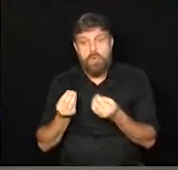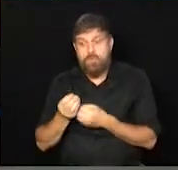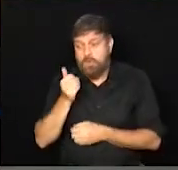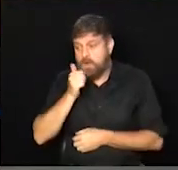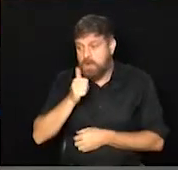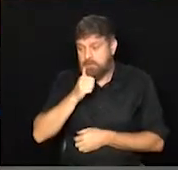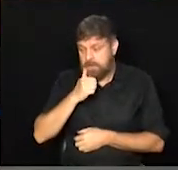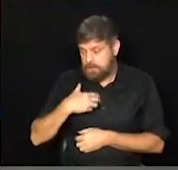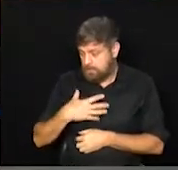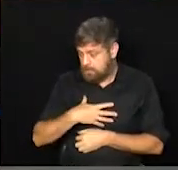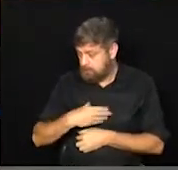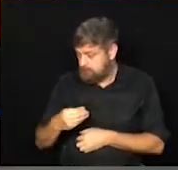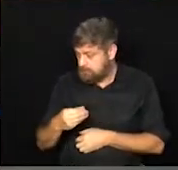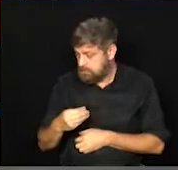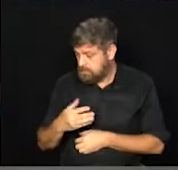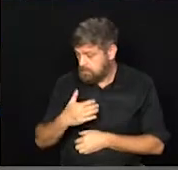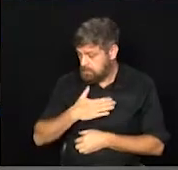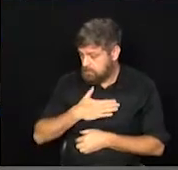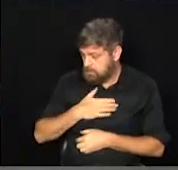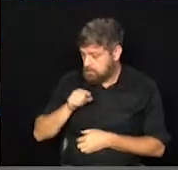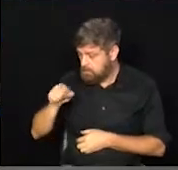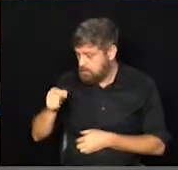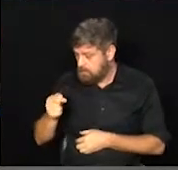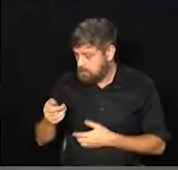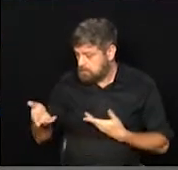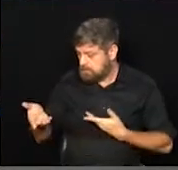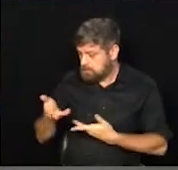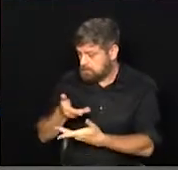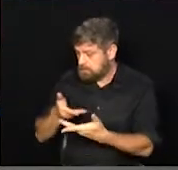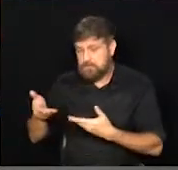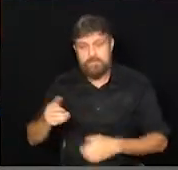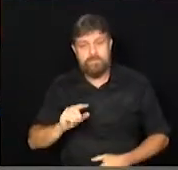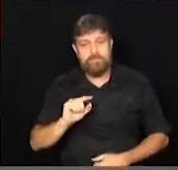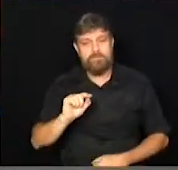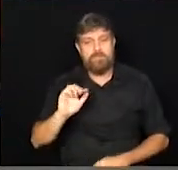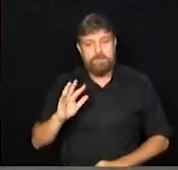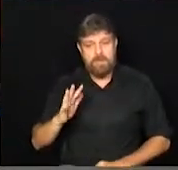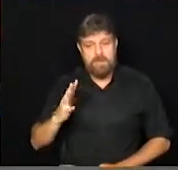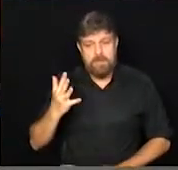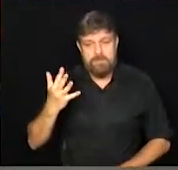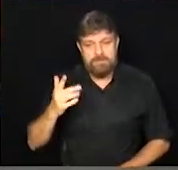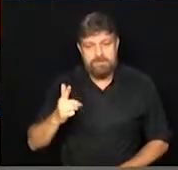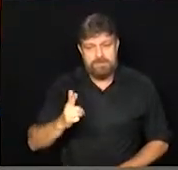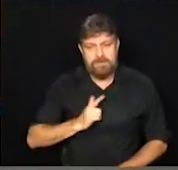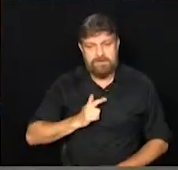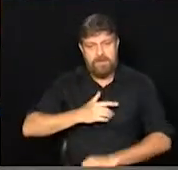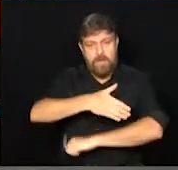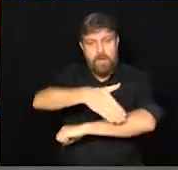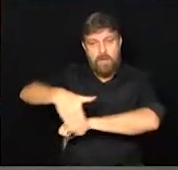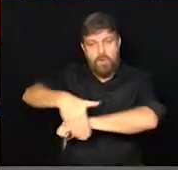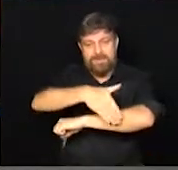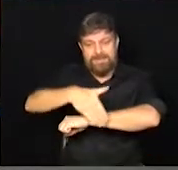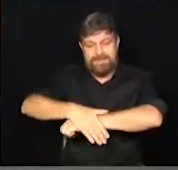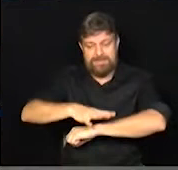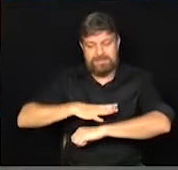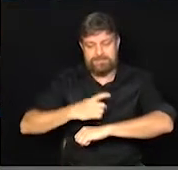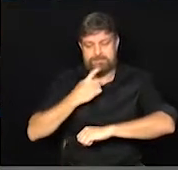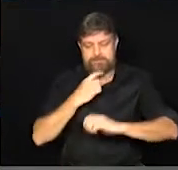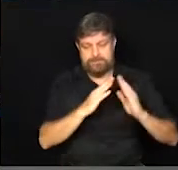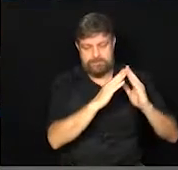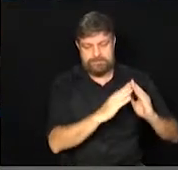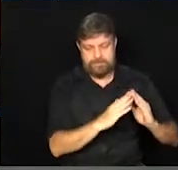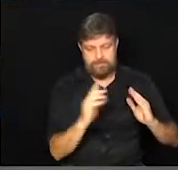na verdade, nesse processo, quem acabou fornecendo o endereço dela em Campinas, no qual ela